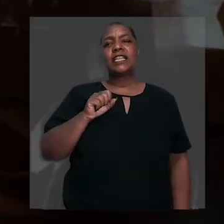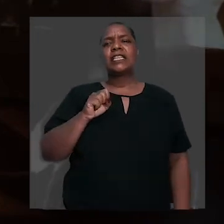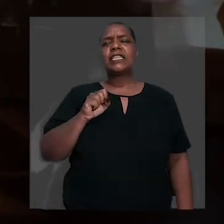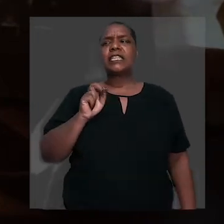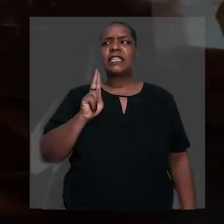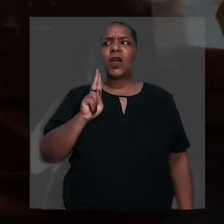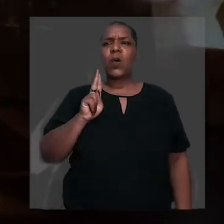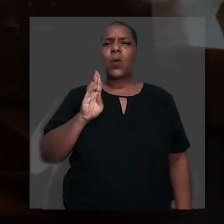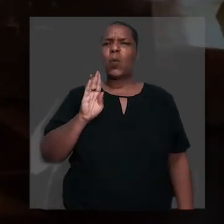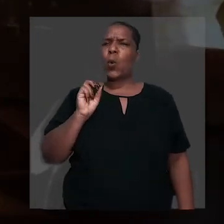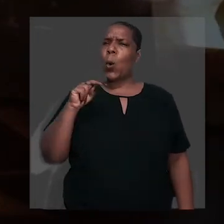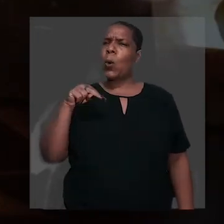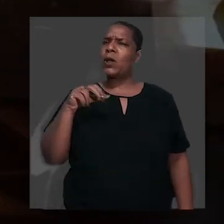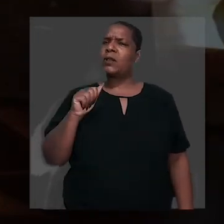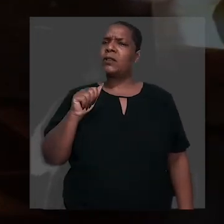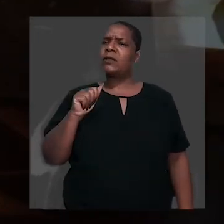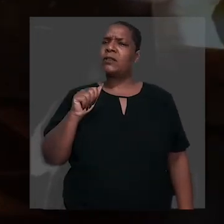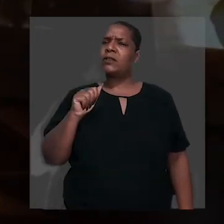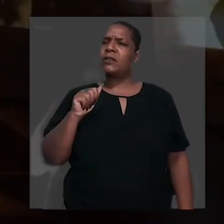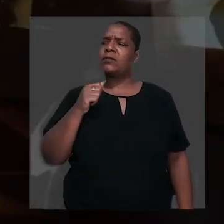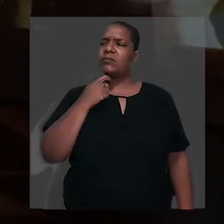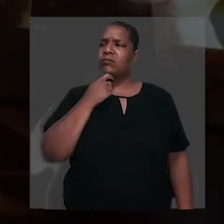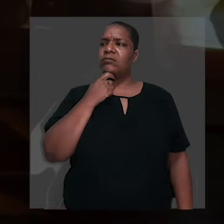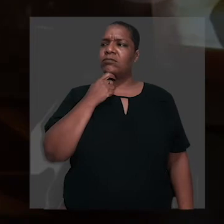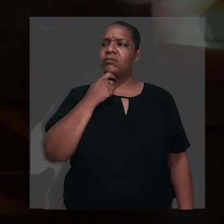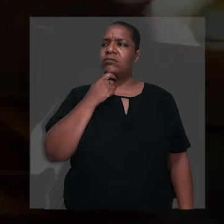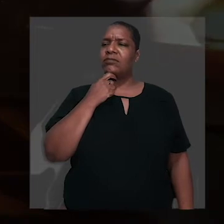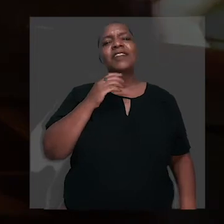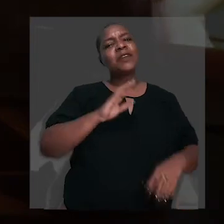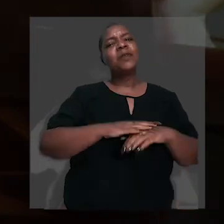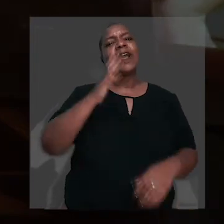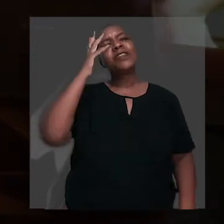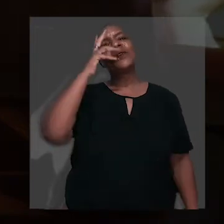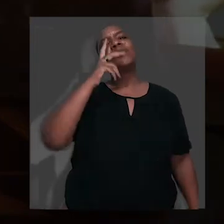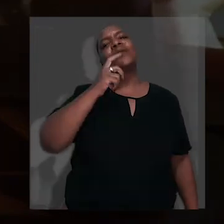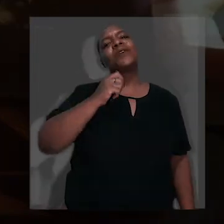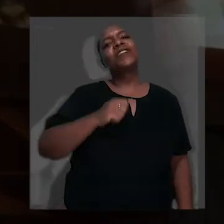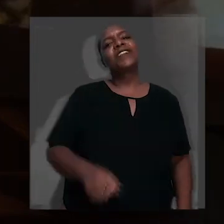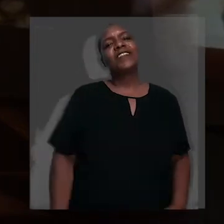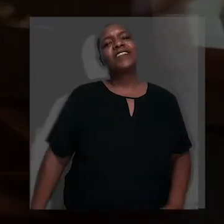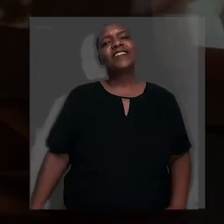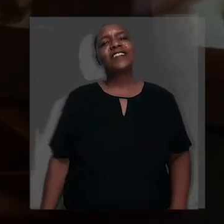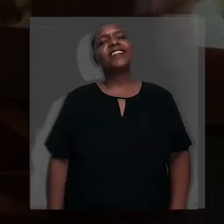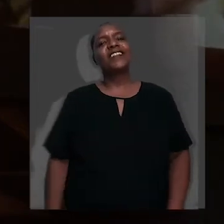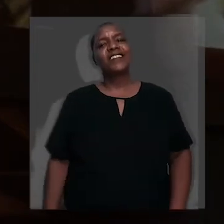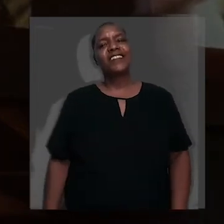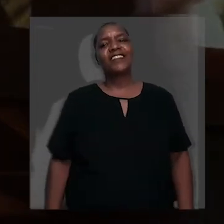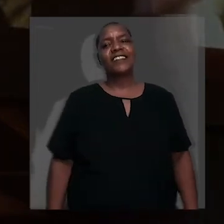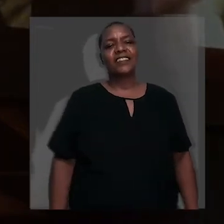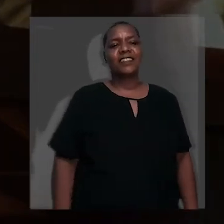Salbona. Deixa eu escrever isso. É o mais bonito, né?